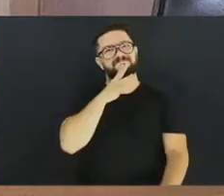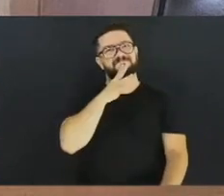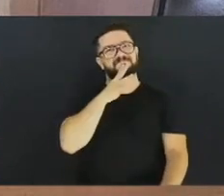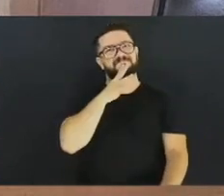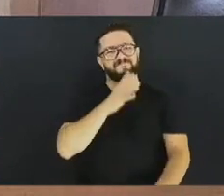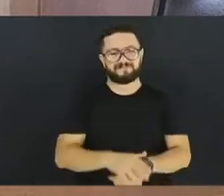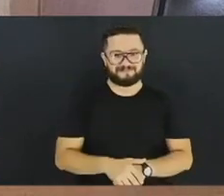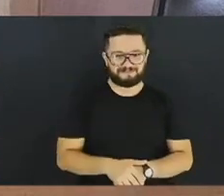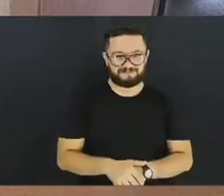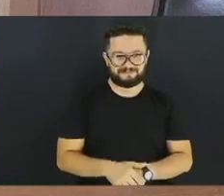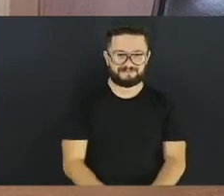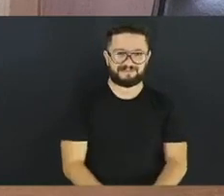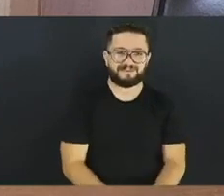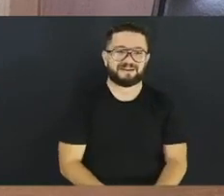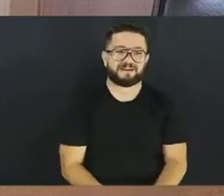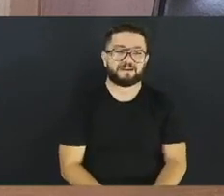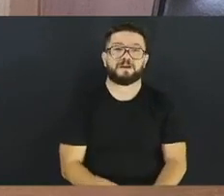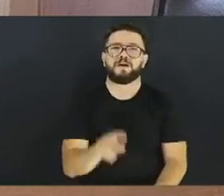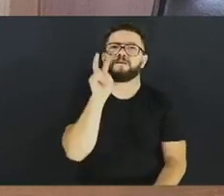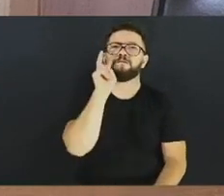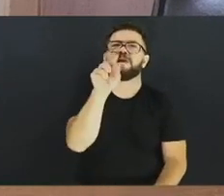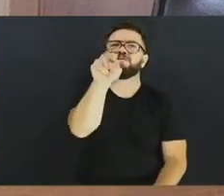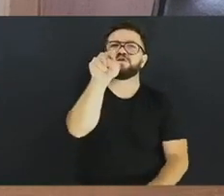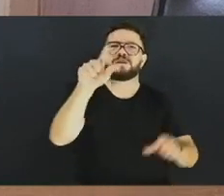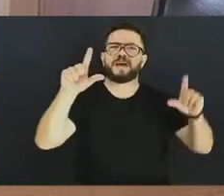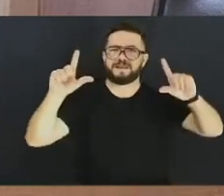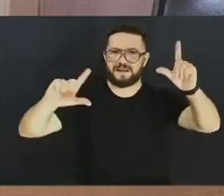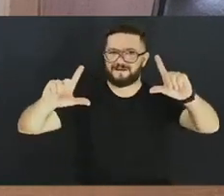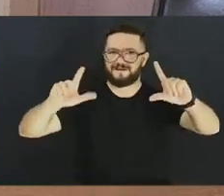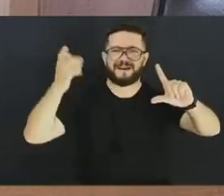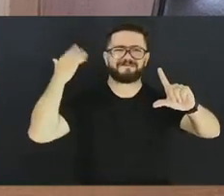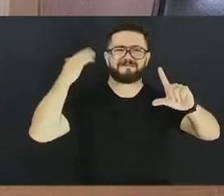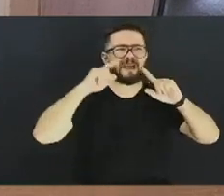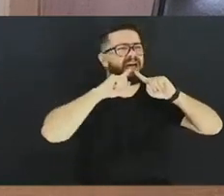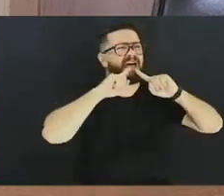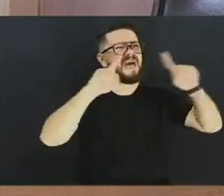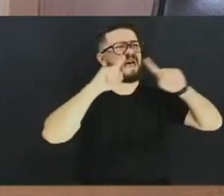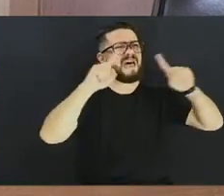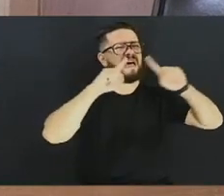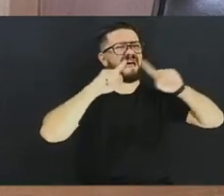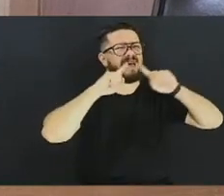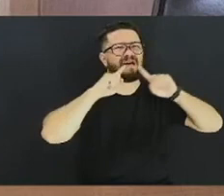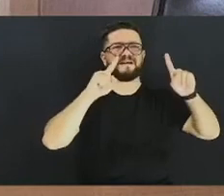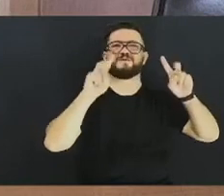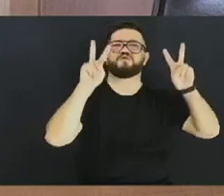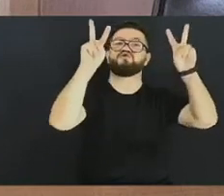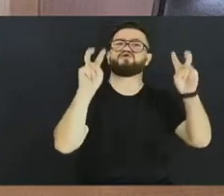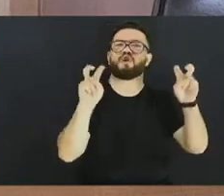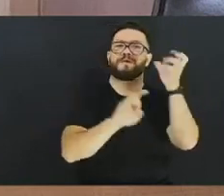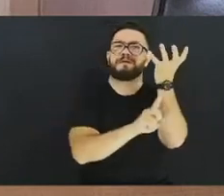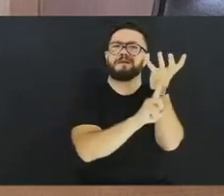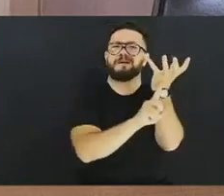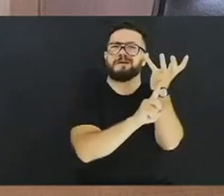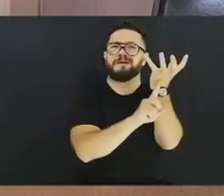na televisão, criticando a proteção exagerada dos pinheiros, não só aqui em Curitiba, no estado do Paraná, no